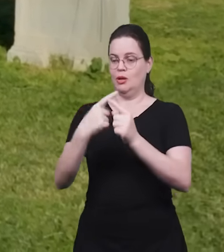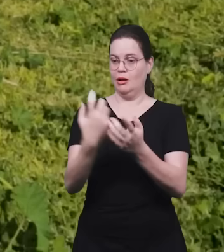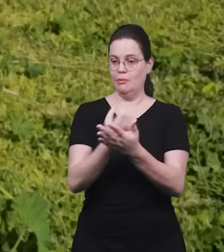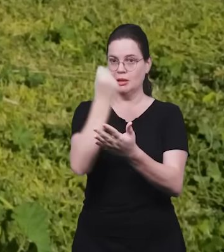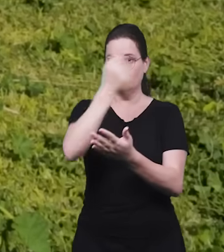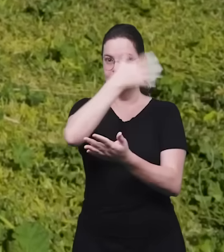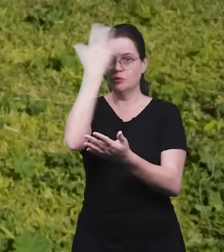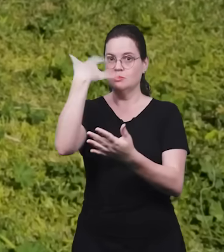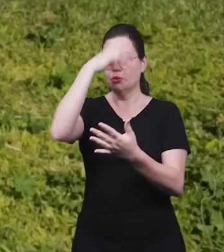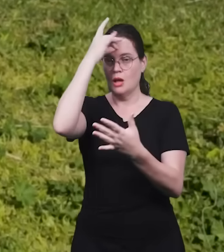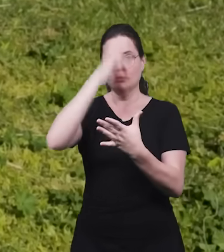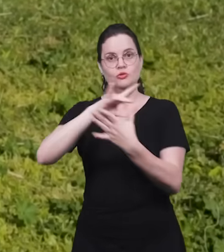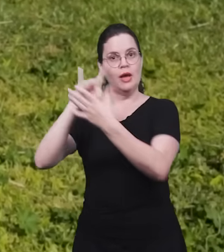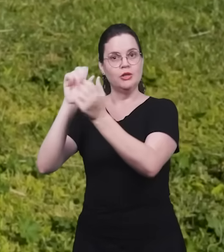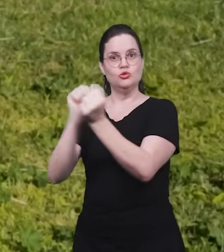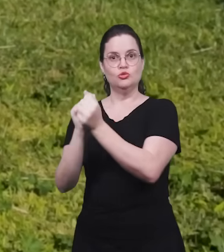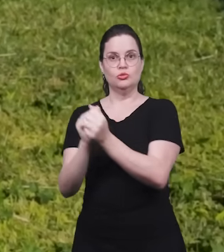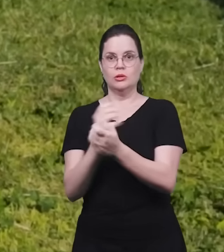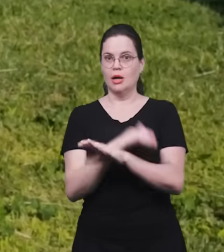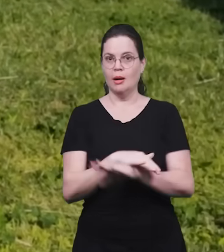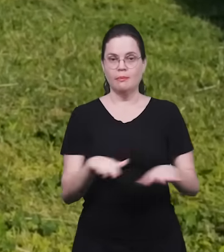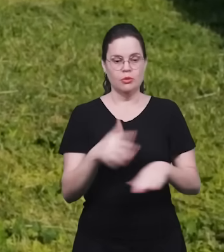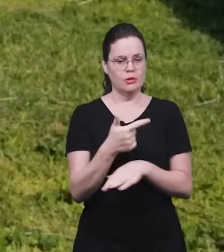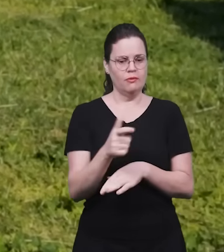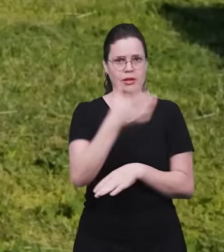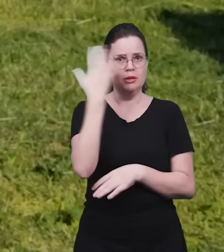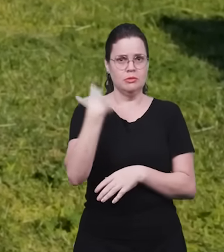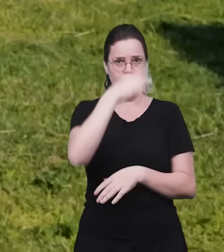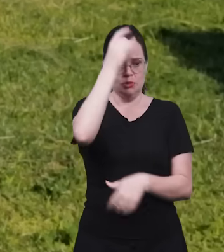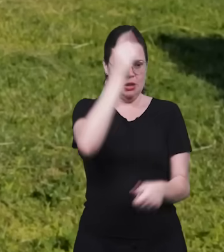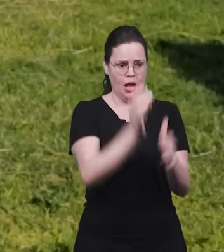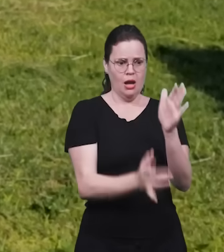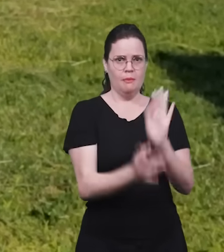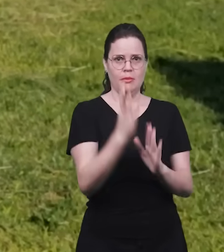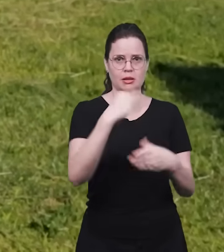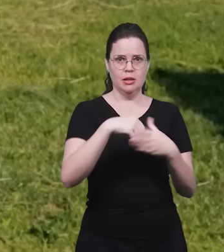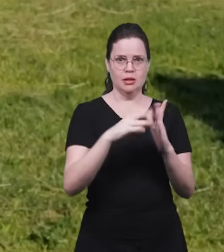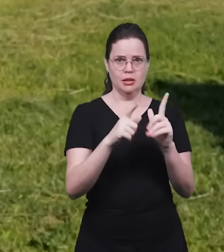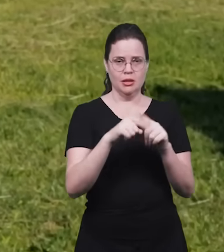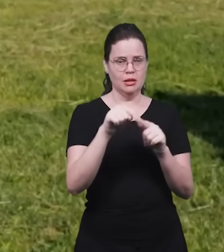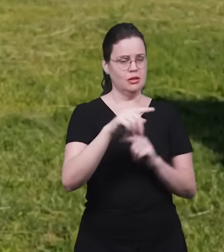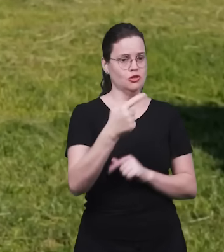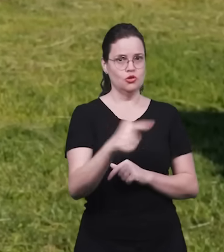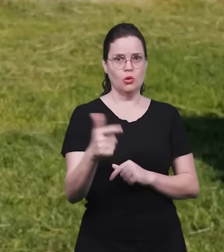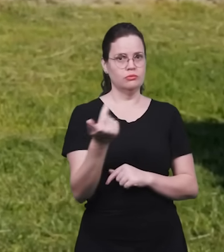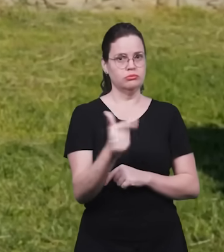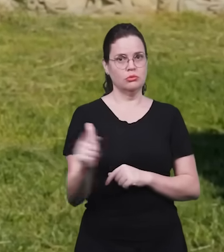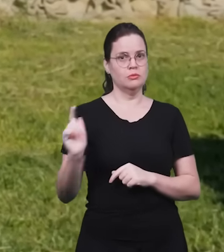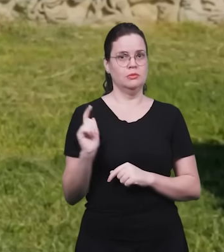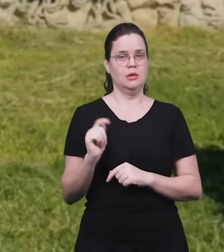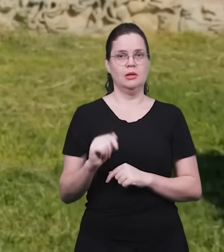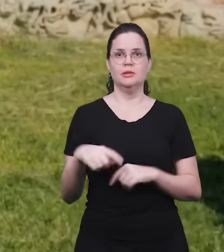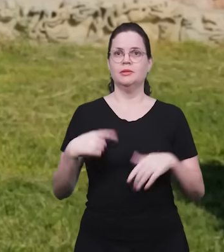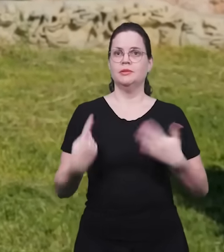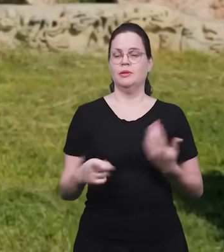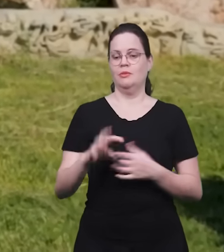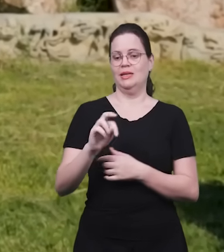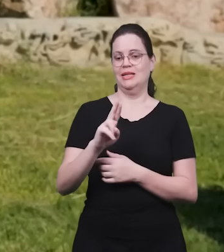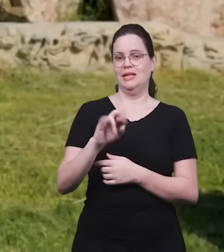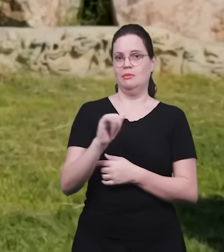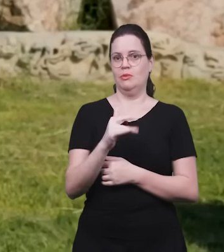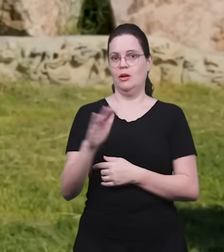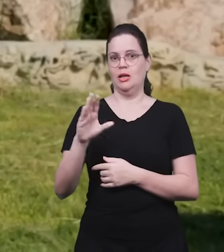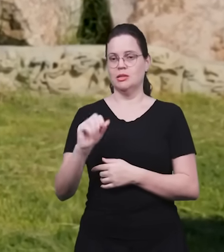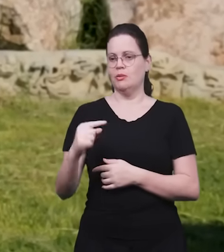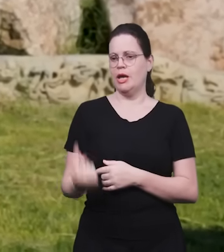Então, tribulação aqui não é aquela que está aqui no livro de todo o Novo Testamento, é uma palavra